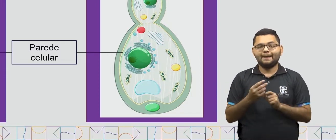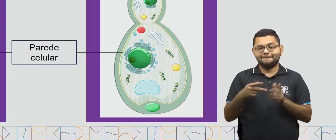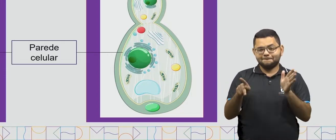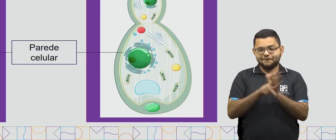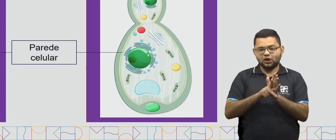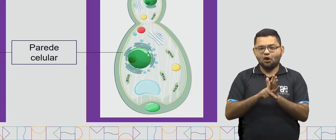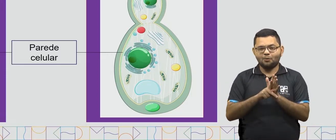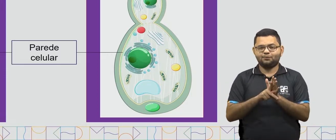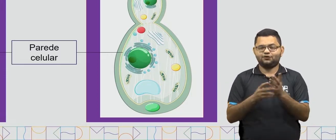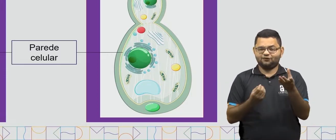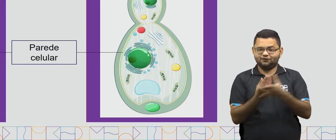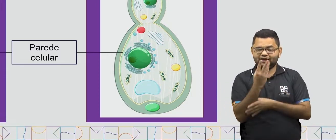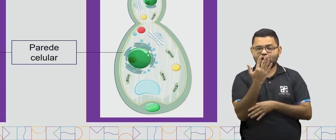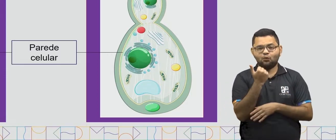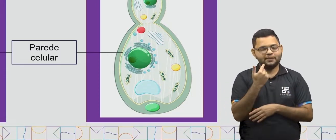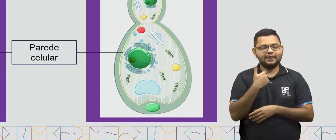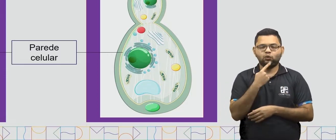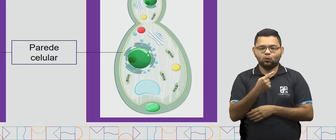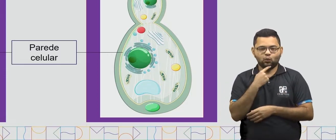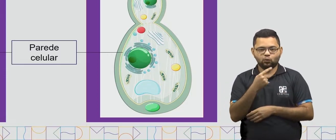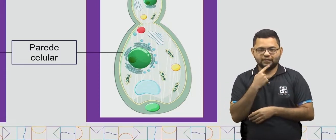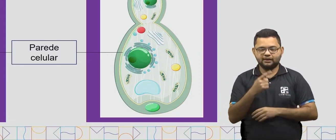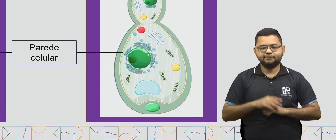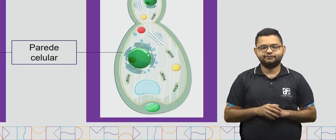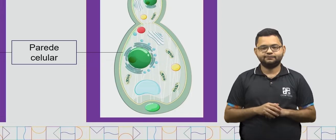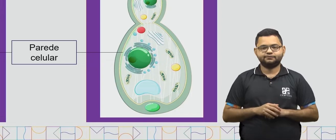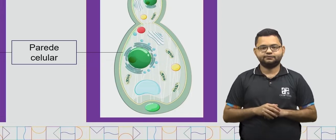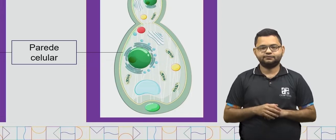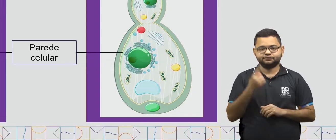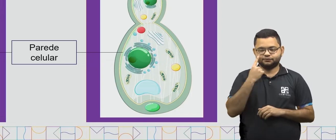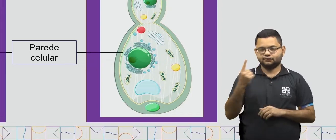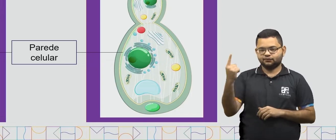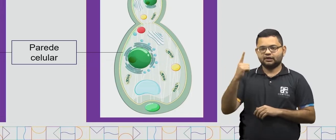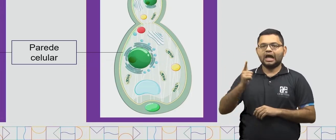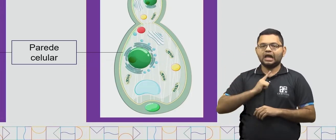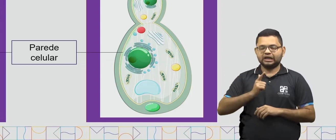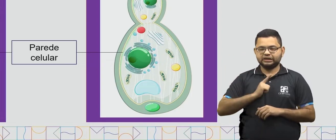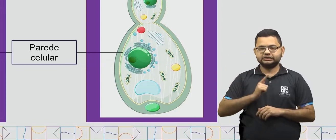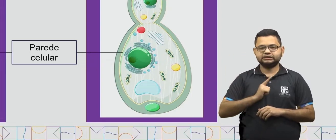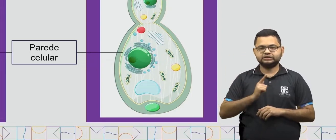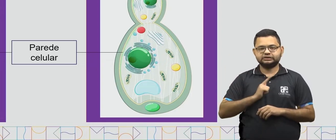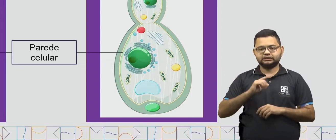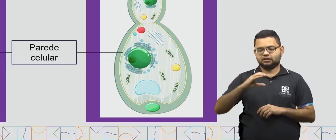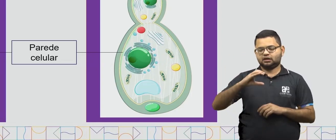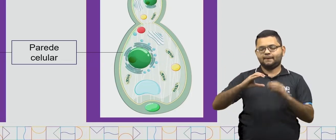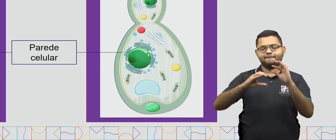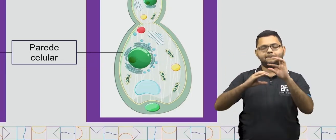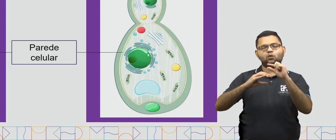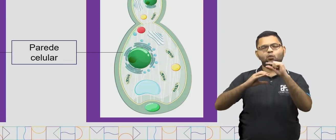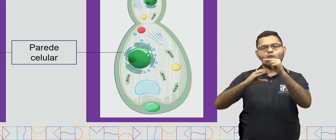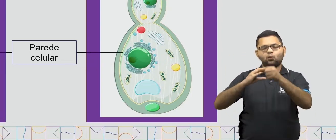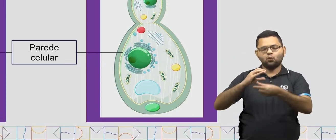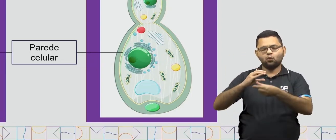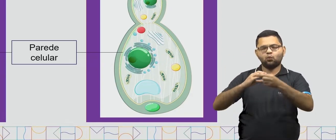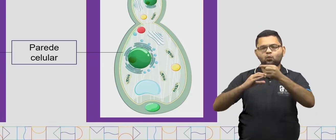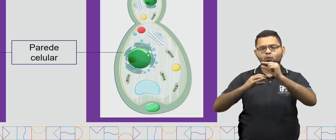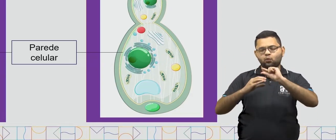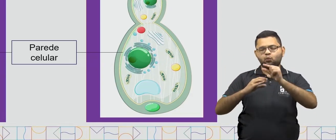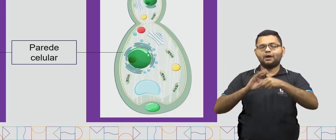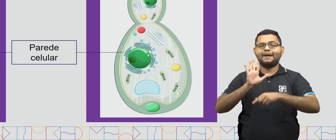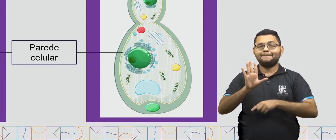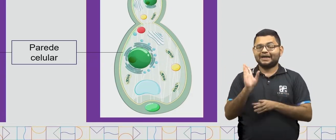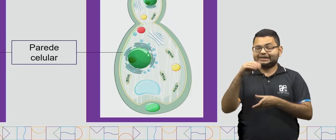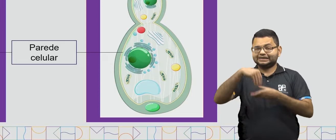alimento. Além disso, embora as células de fungos e plantas tenham parede rígida, a composição é diferente. Isso é o